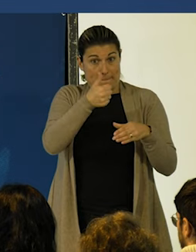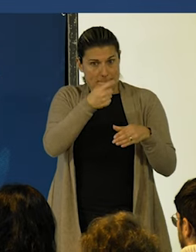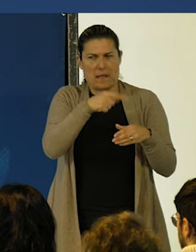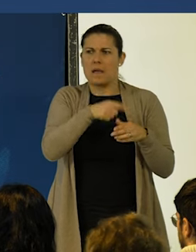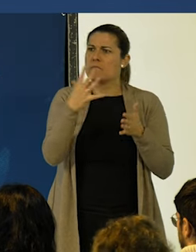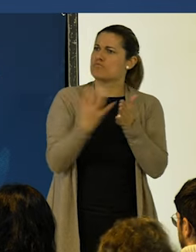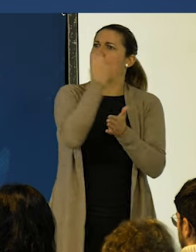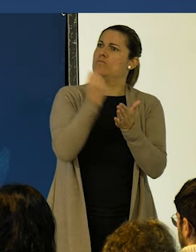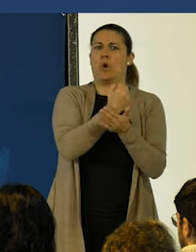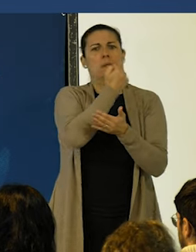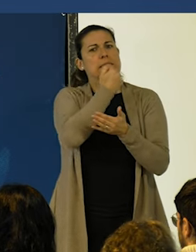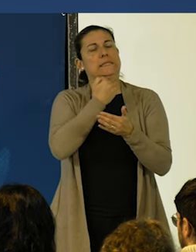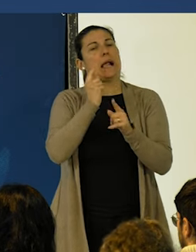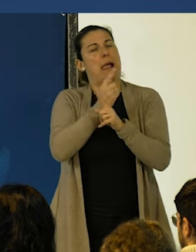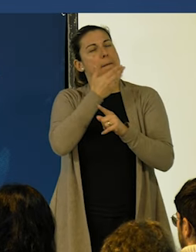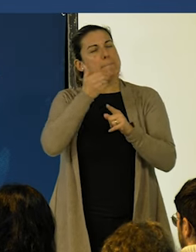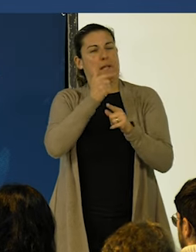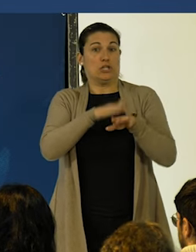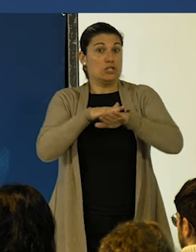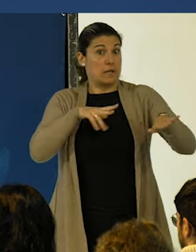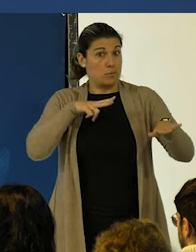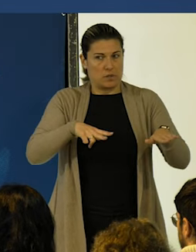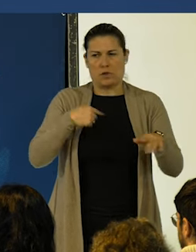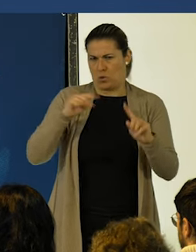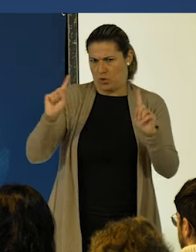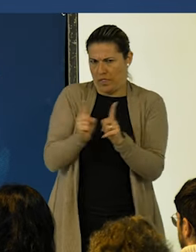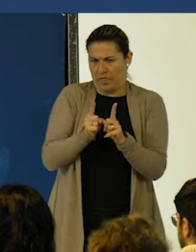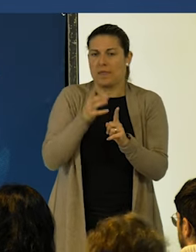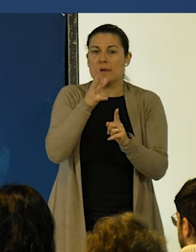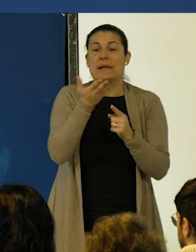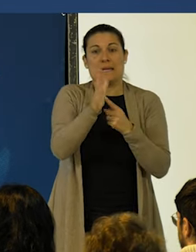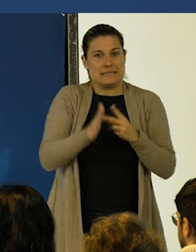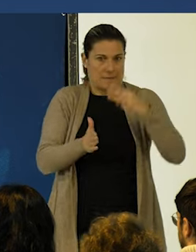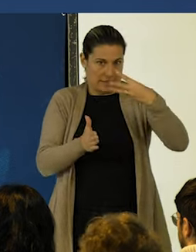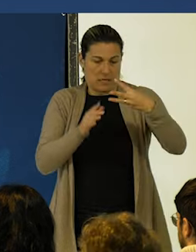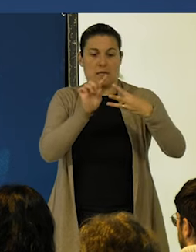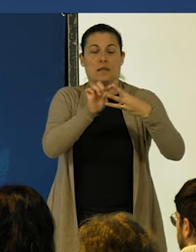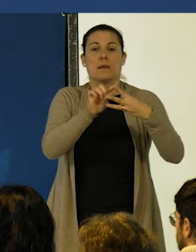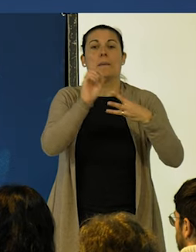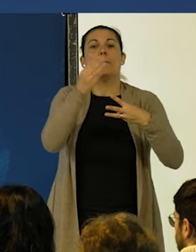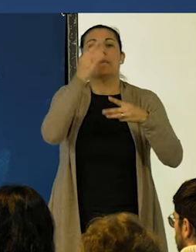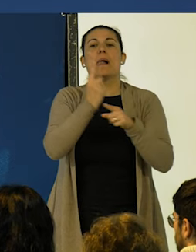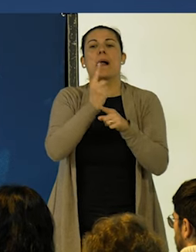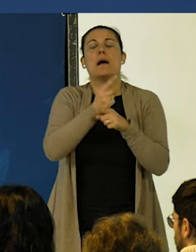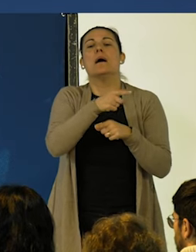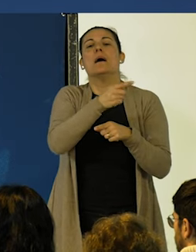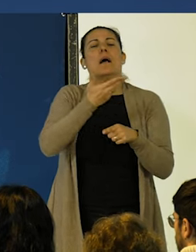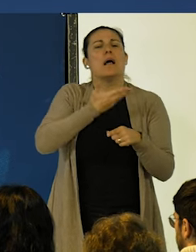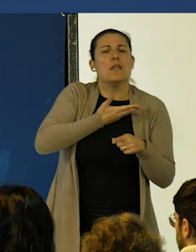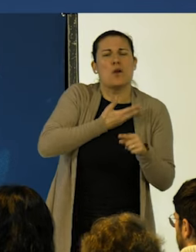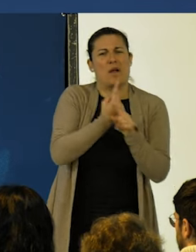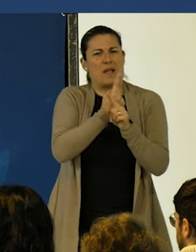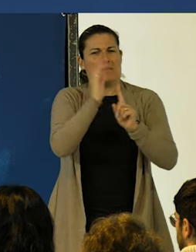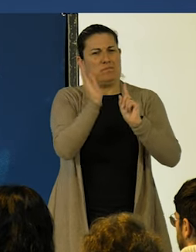belas vitórias da esquerda portuguesa. E quero-vos falar muito brevemente de três. A primeira foi a despenalização do consumo de